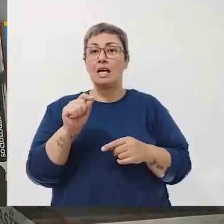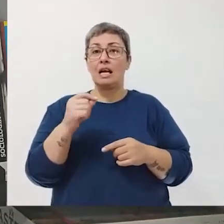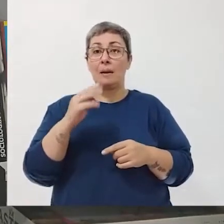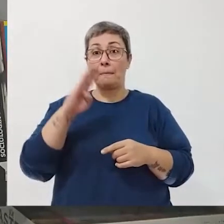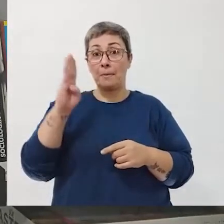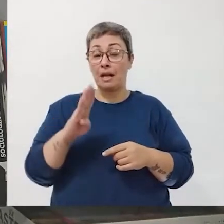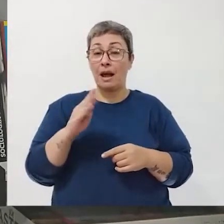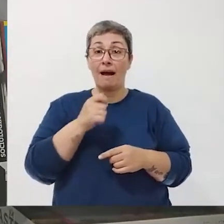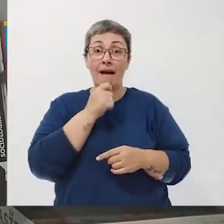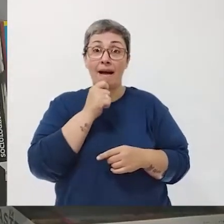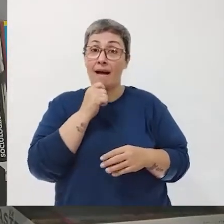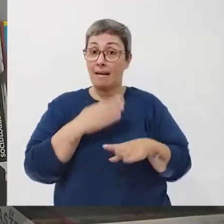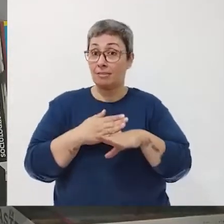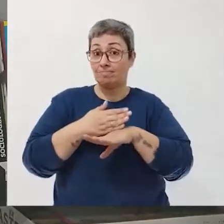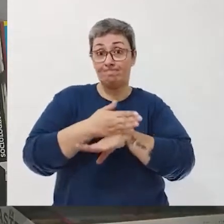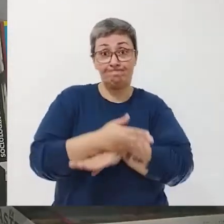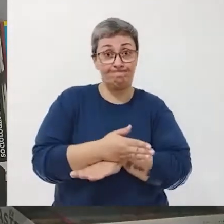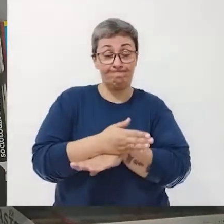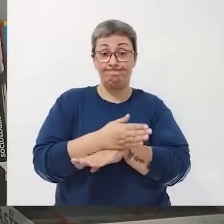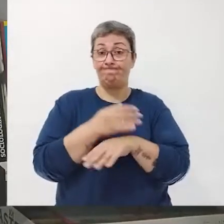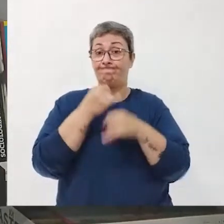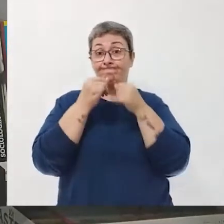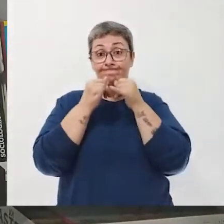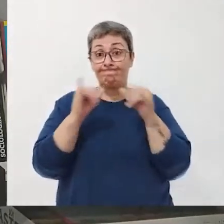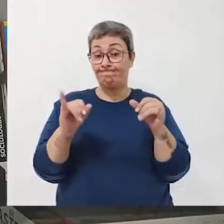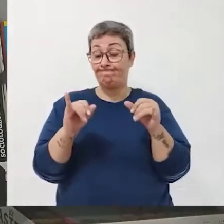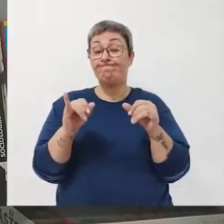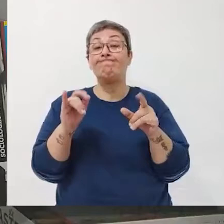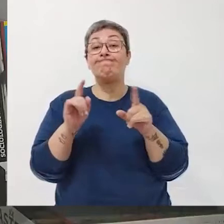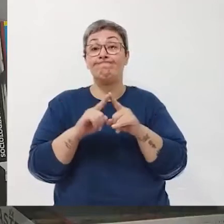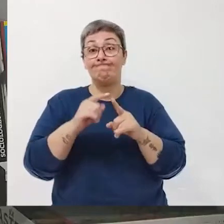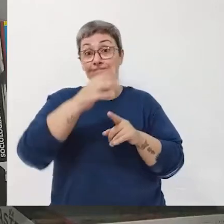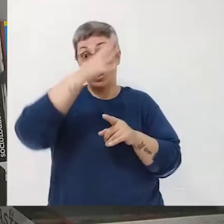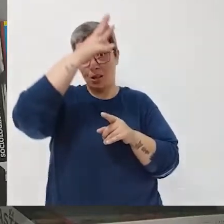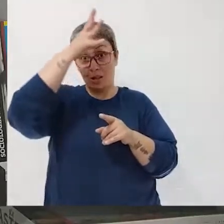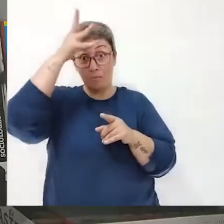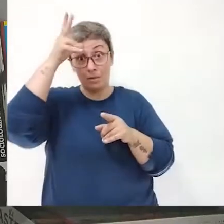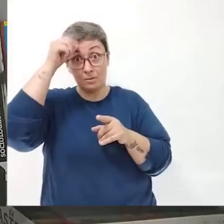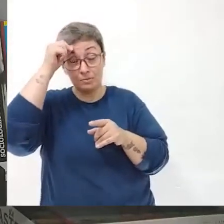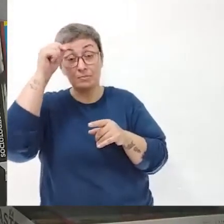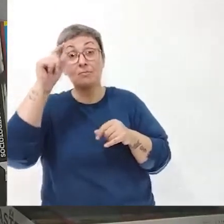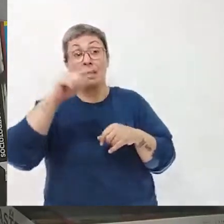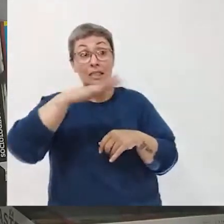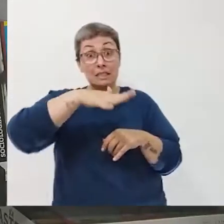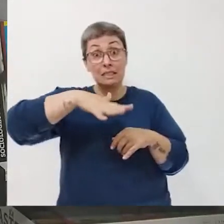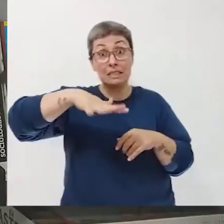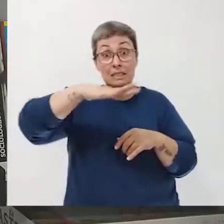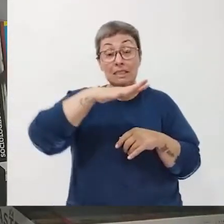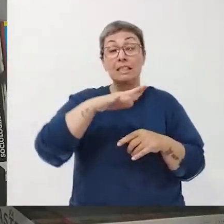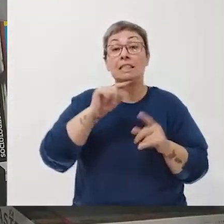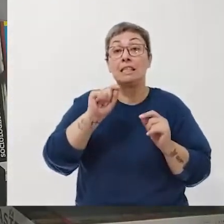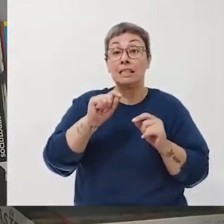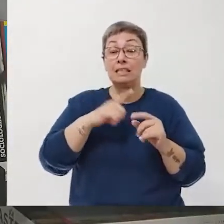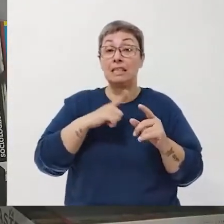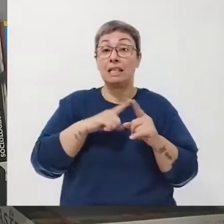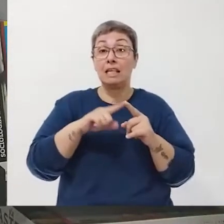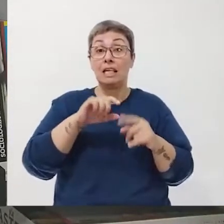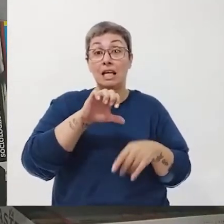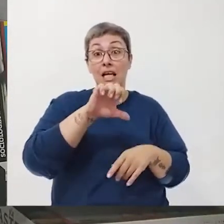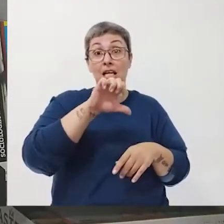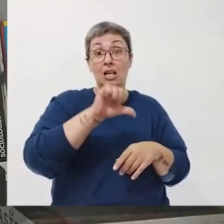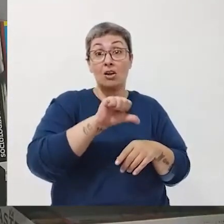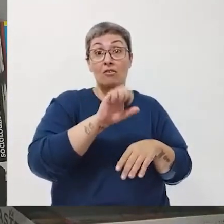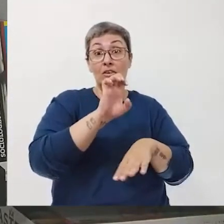sem acesso ao serviço público de energia elétrica na Amazônia Legal. Essa área, ela engloba